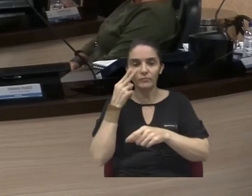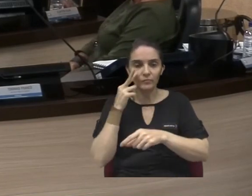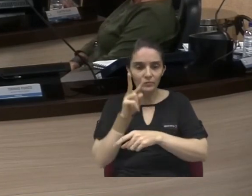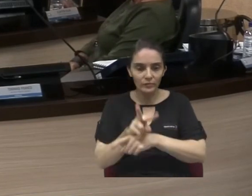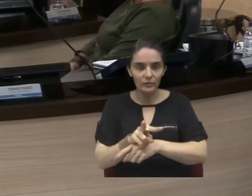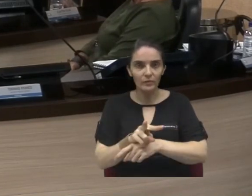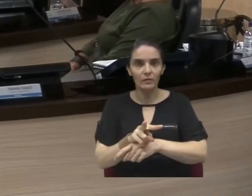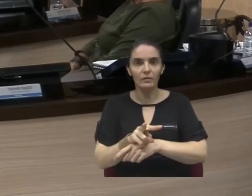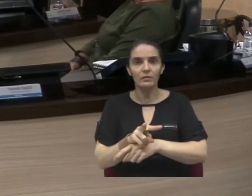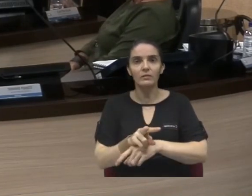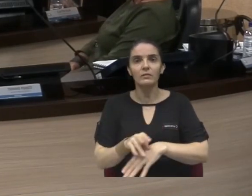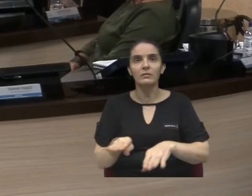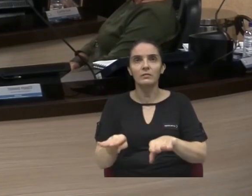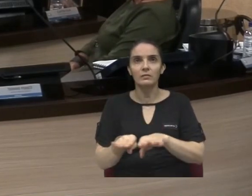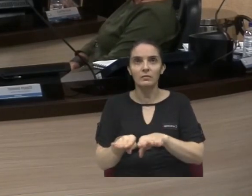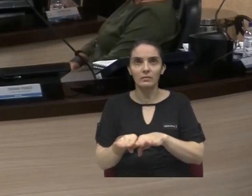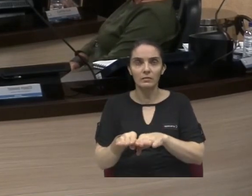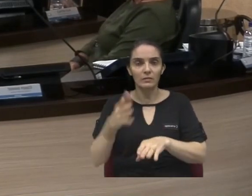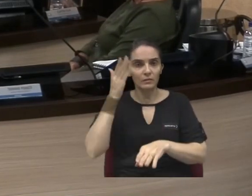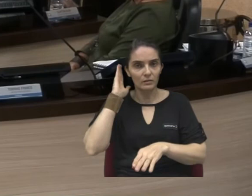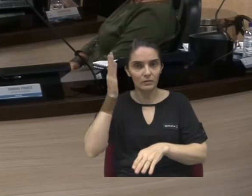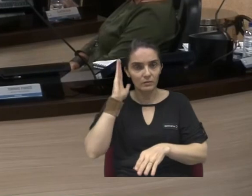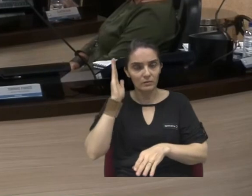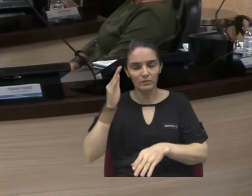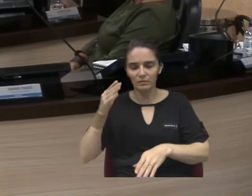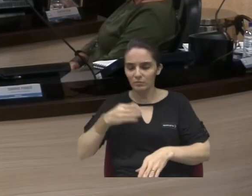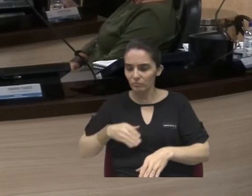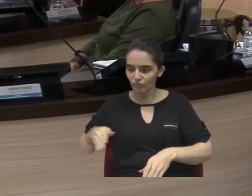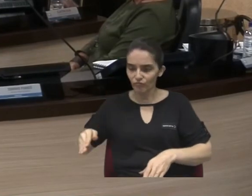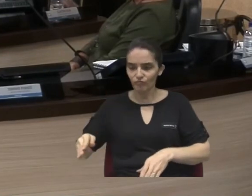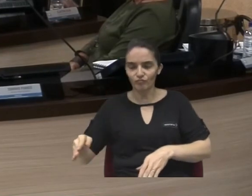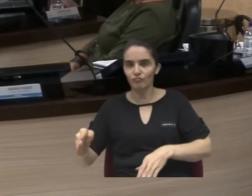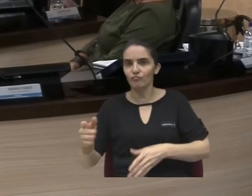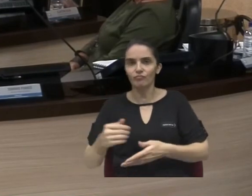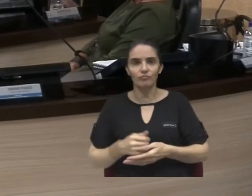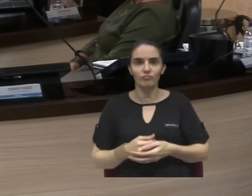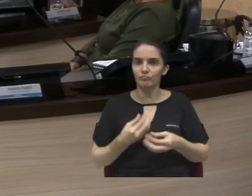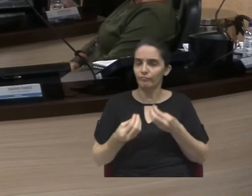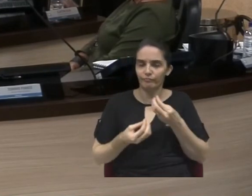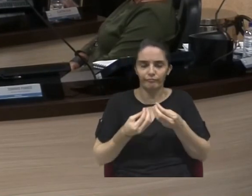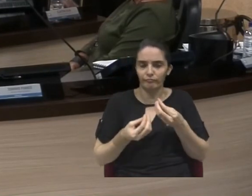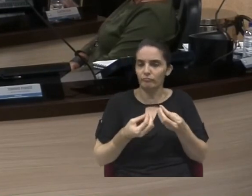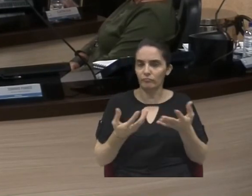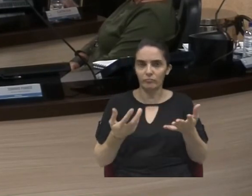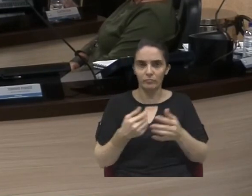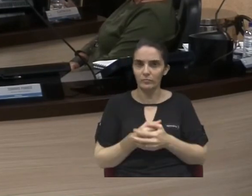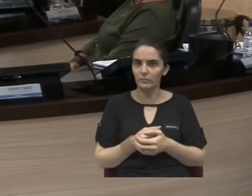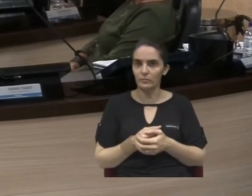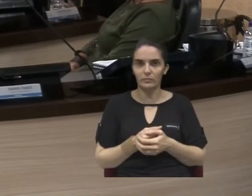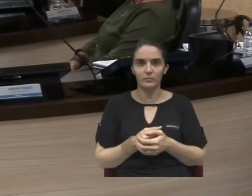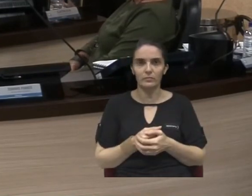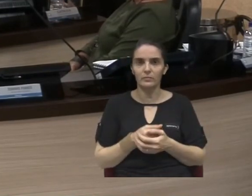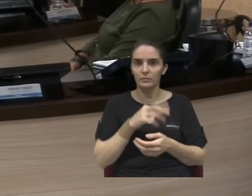e caminhão entrando, não tem como. E em questão dos ratos também.